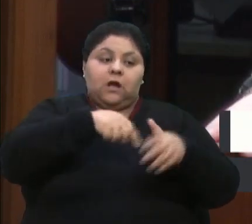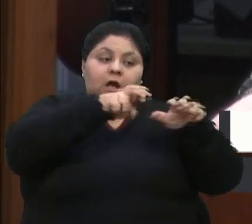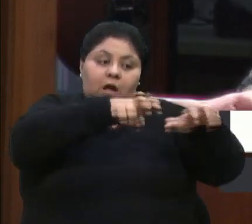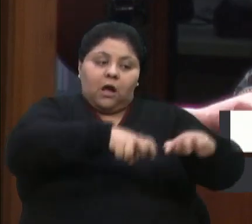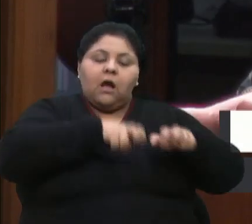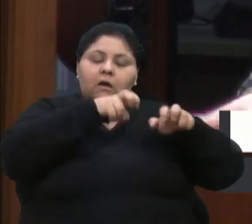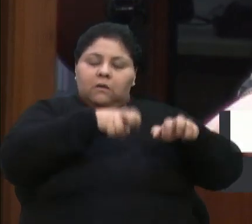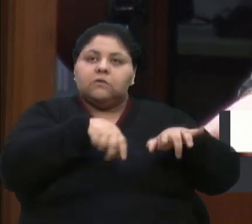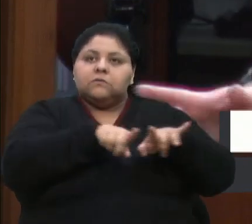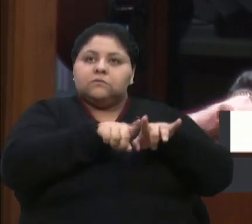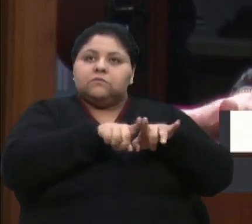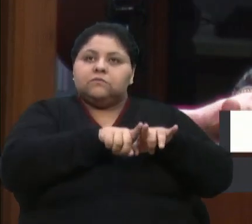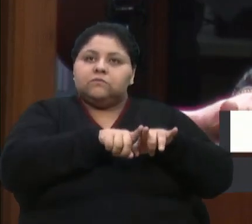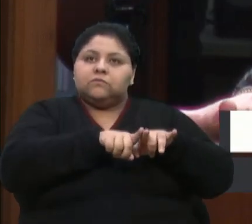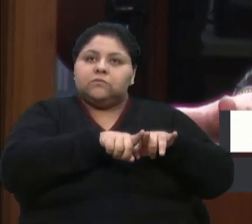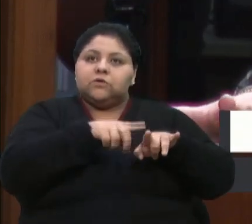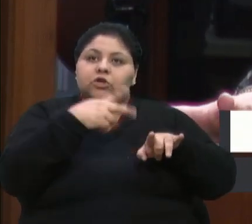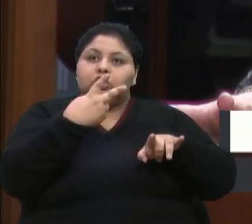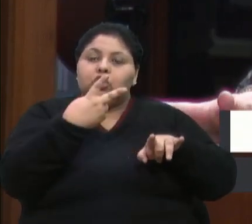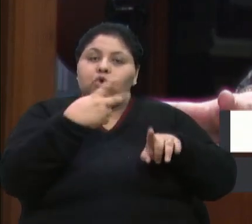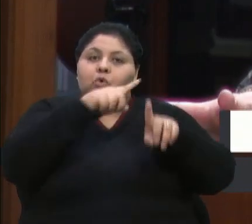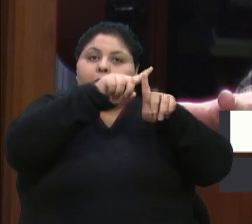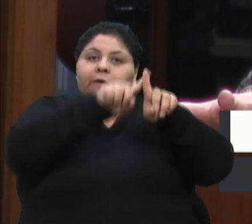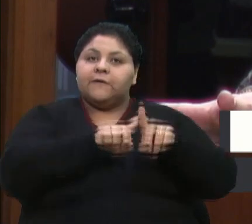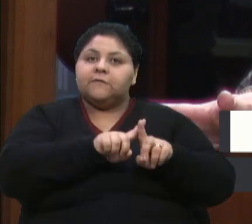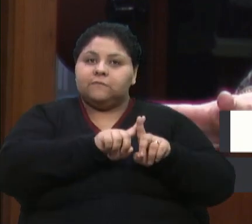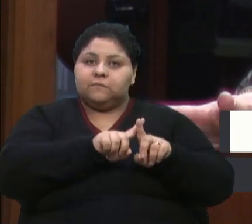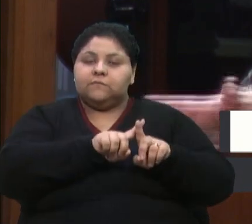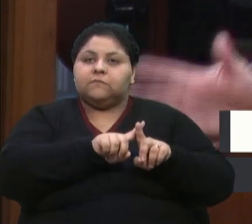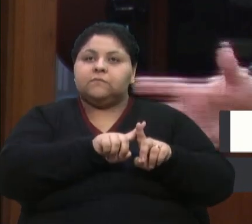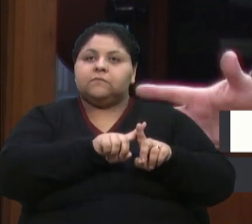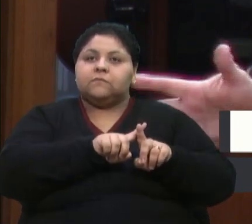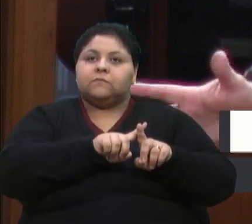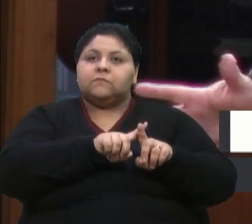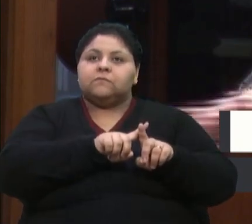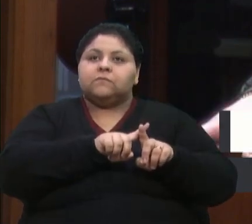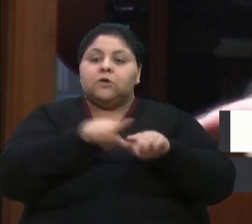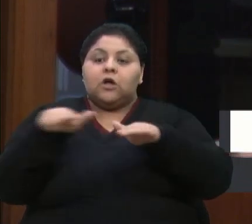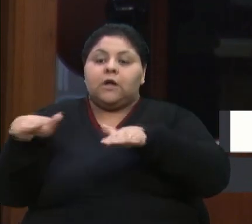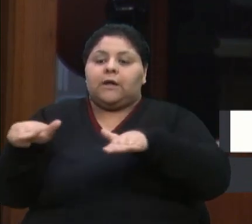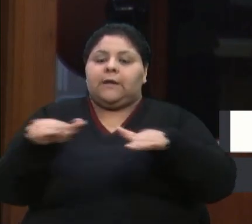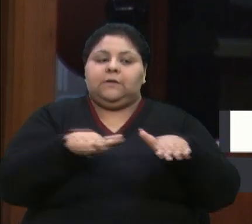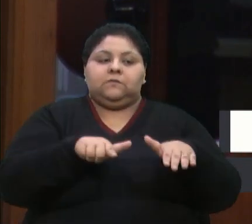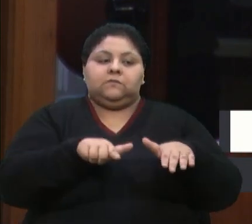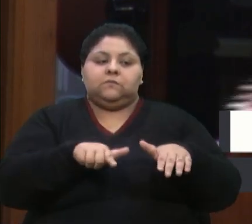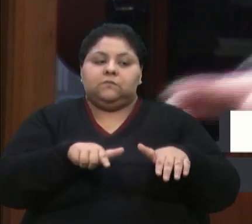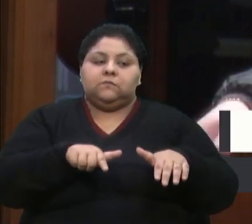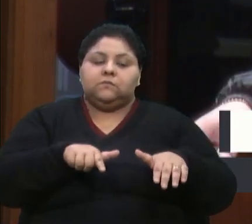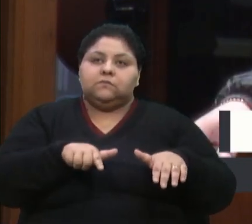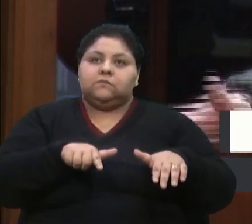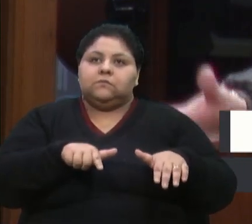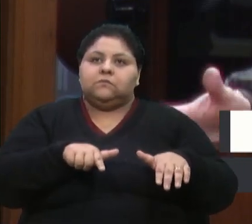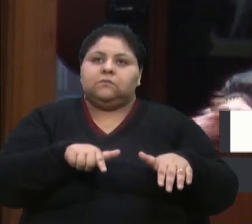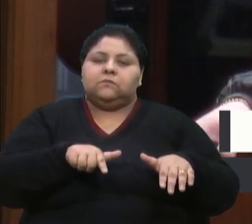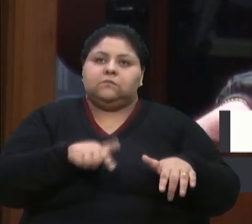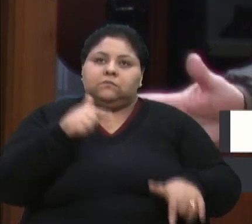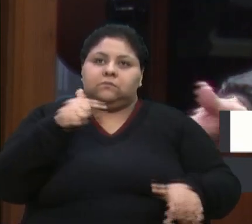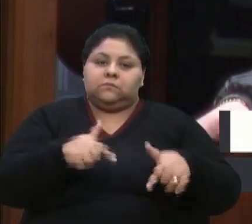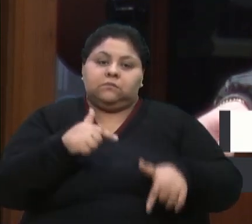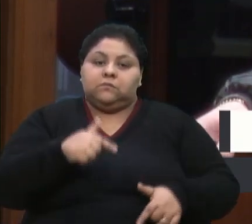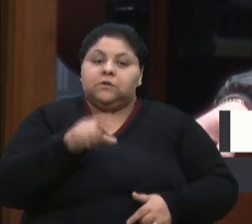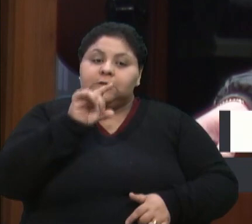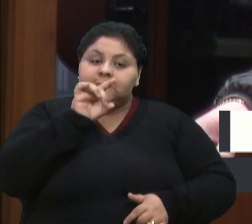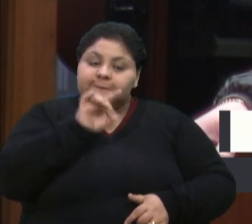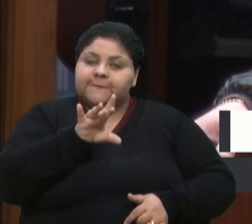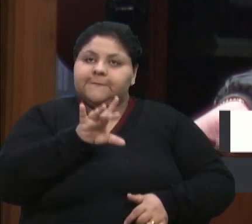município, por no mínimo 2 vezes por semana. E o serviço em específico, como